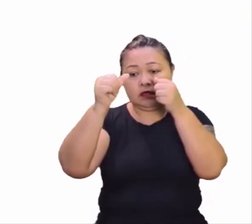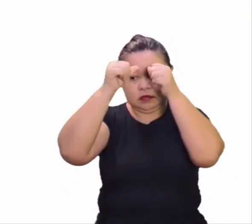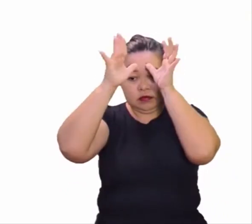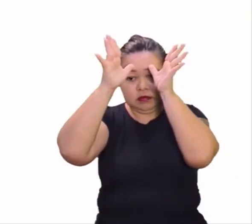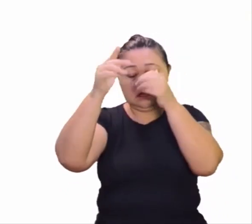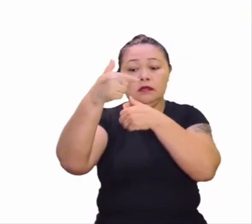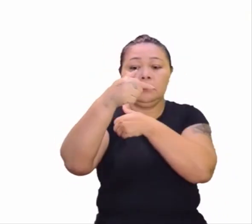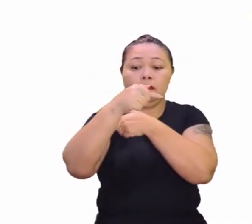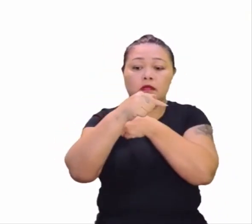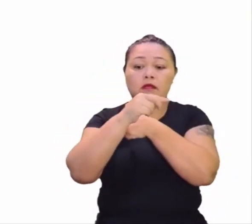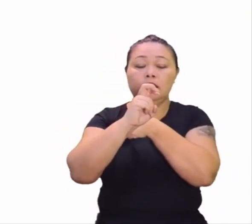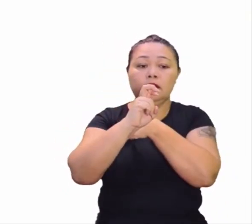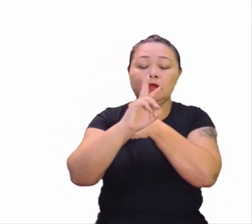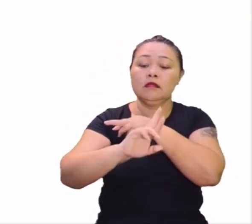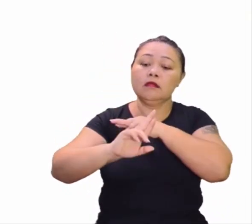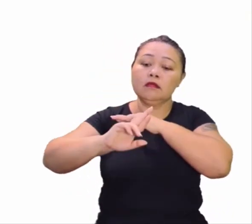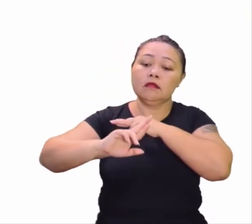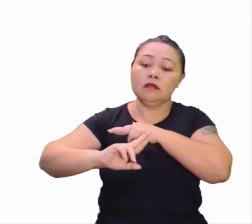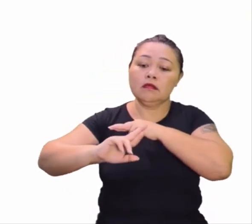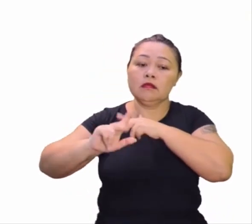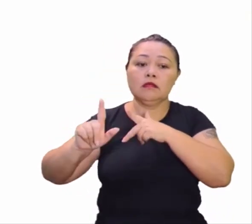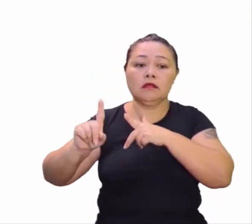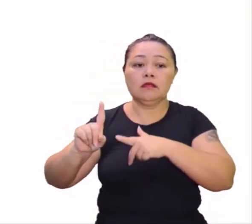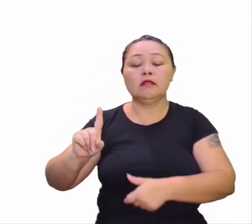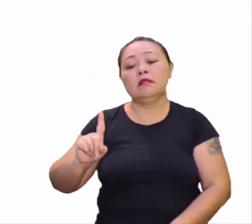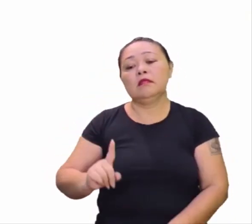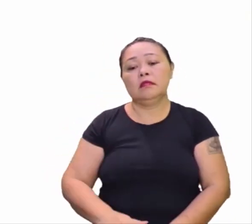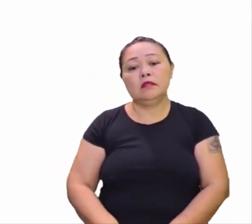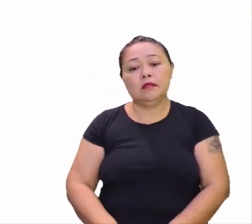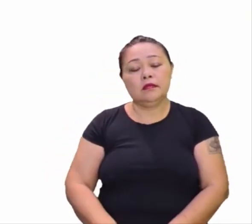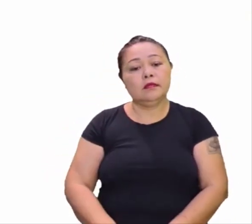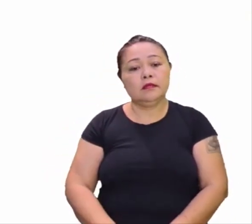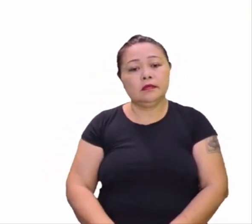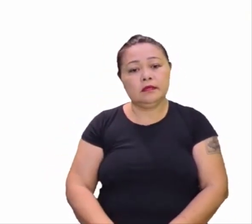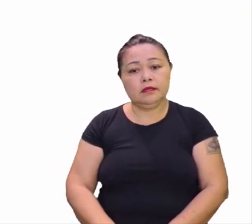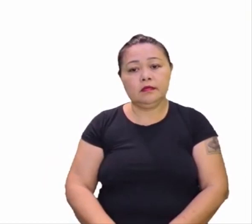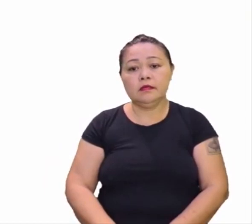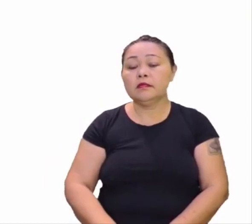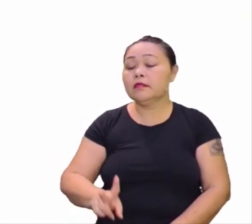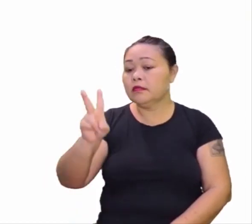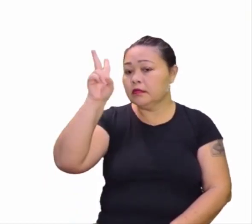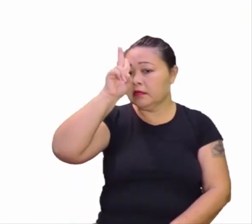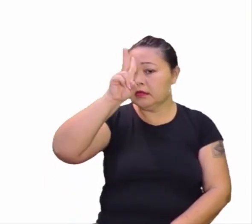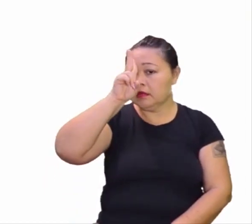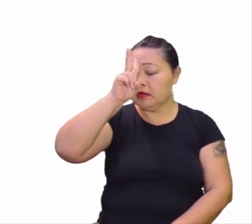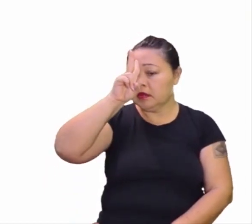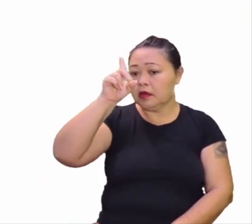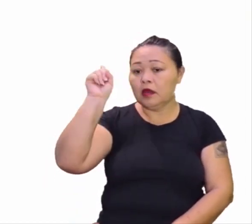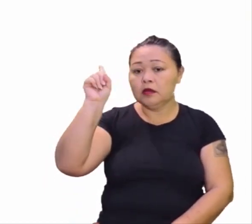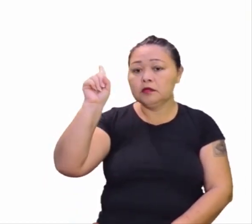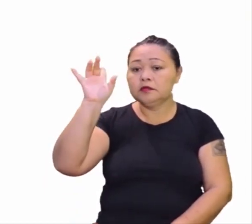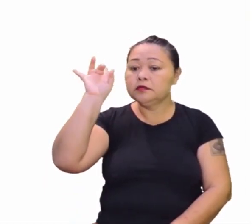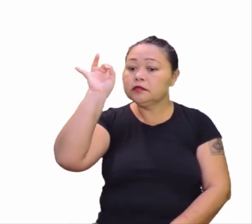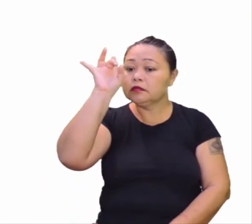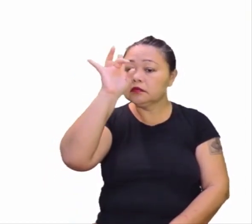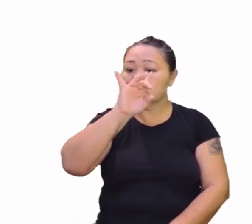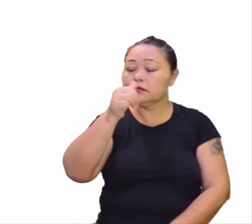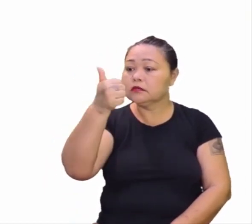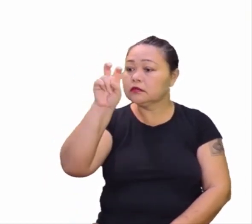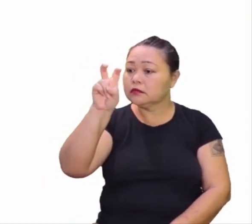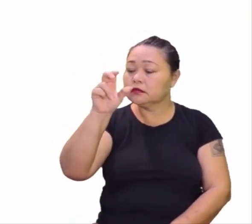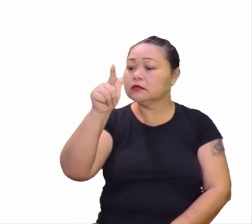Acre é o grau com maior diferença horária do Brasil, que é o 75. Lembrando que cada